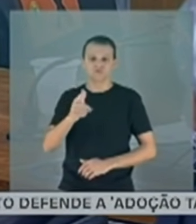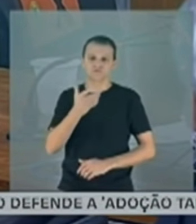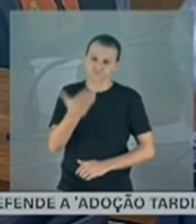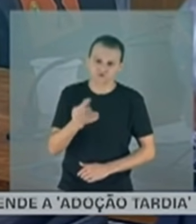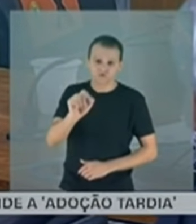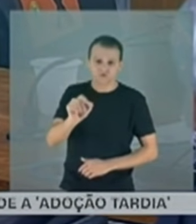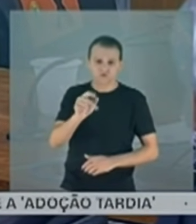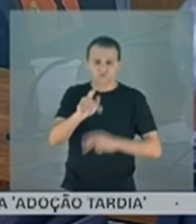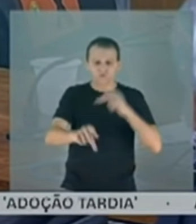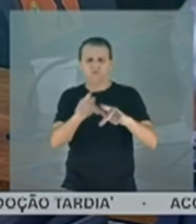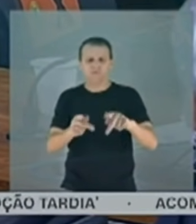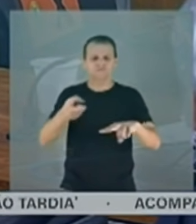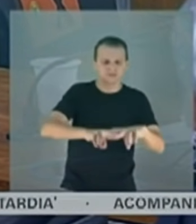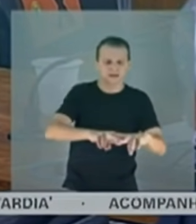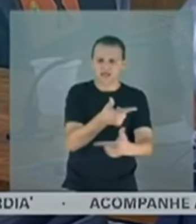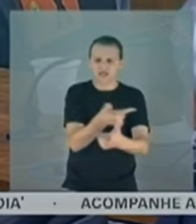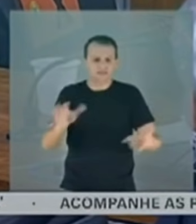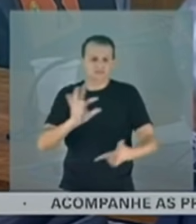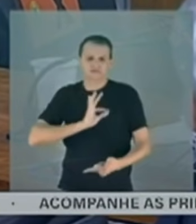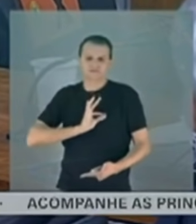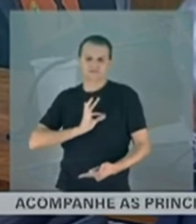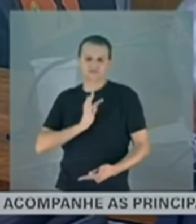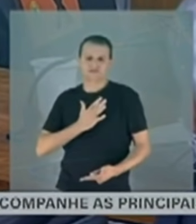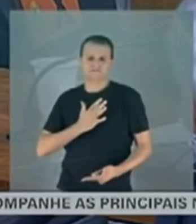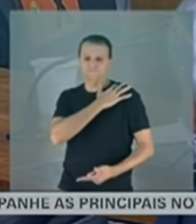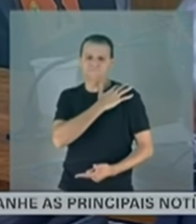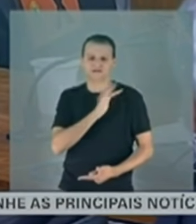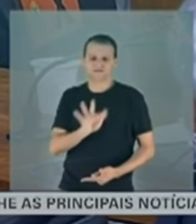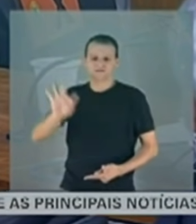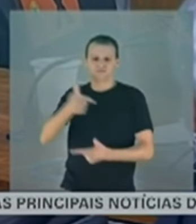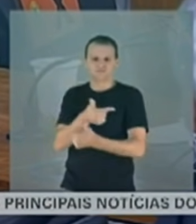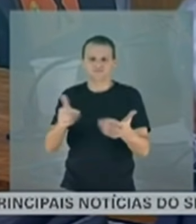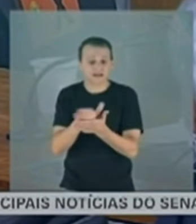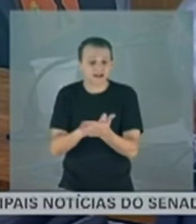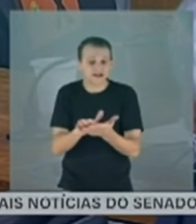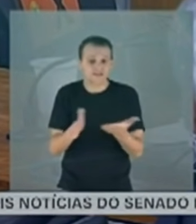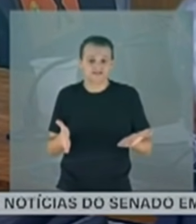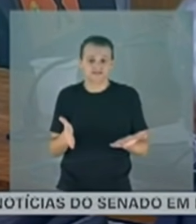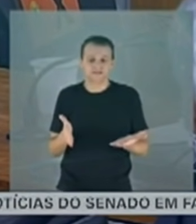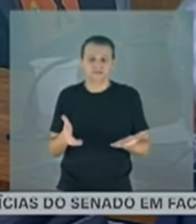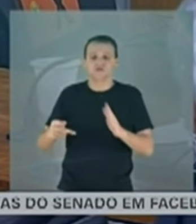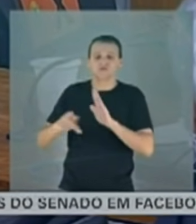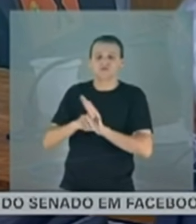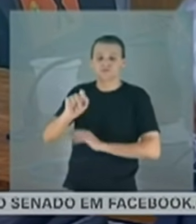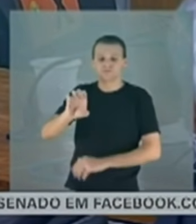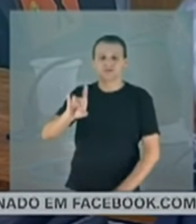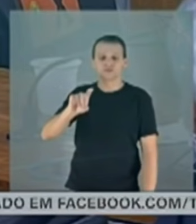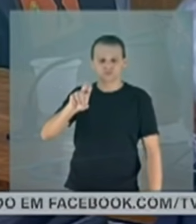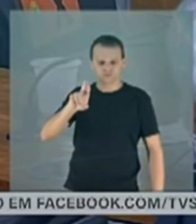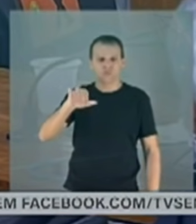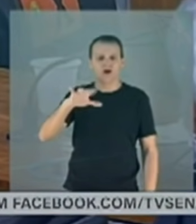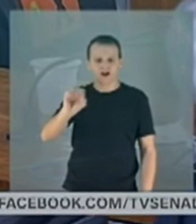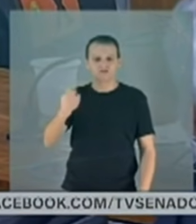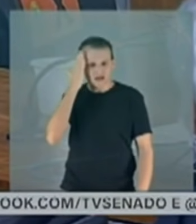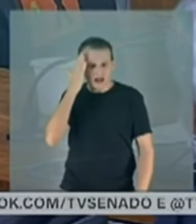pessoal foi preso, não teve Polícia Federal, não tem recurso federal. O próprio Eduardo Girão sabe que